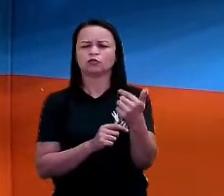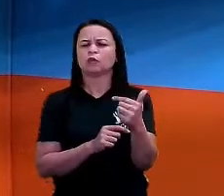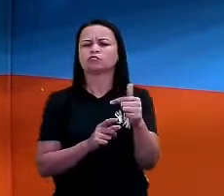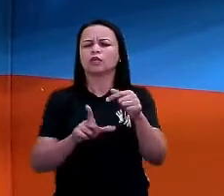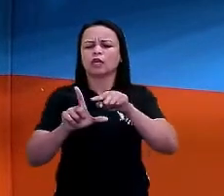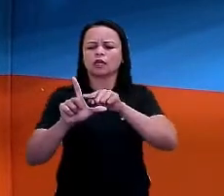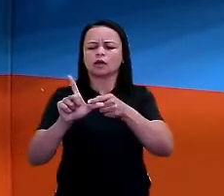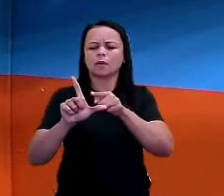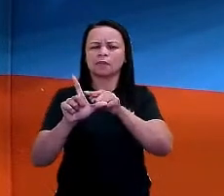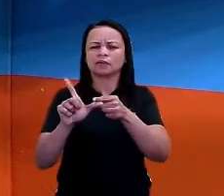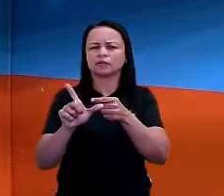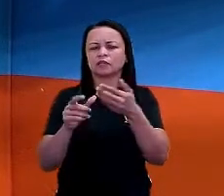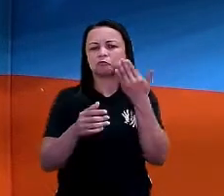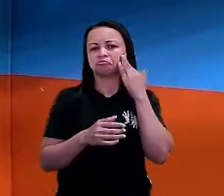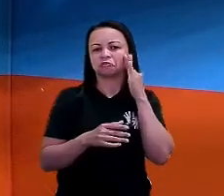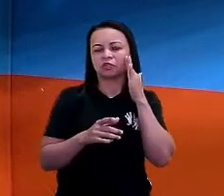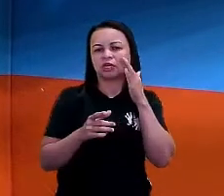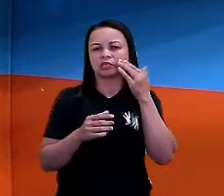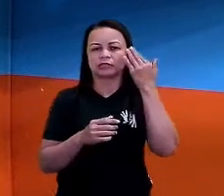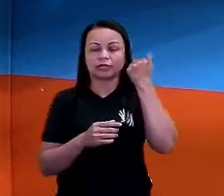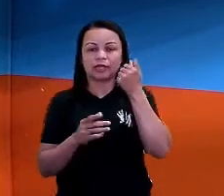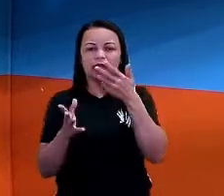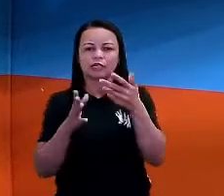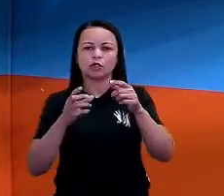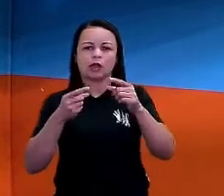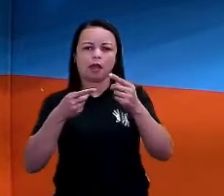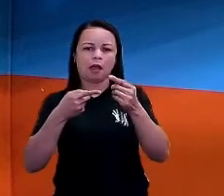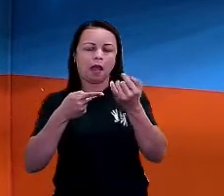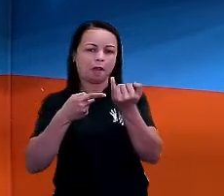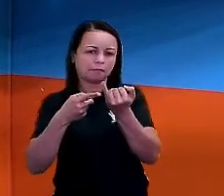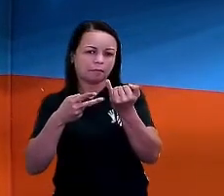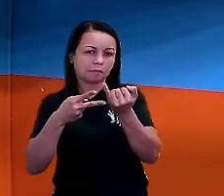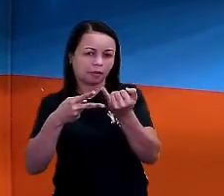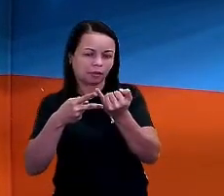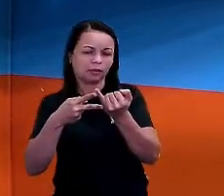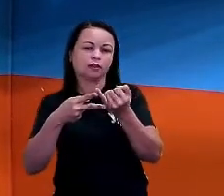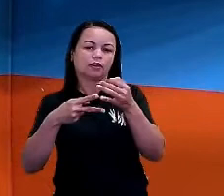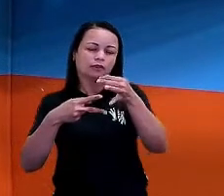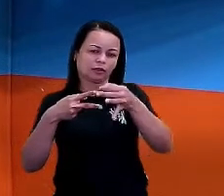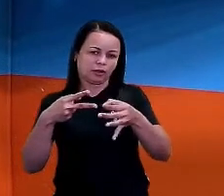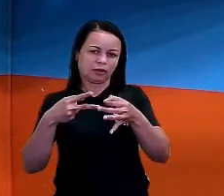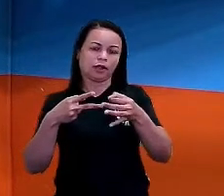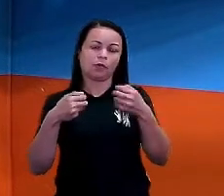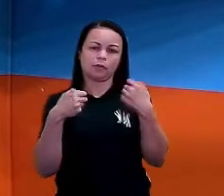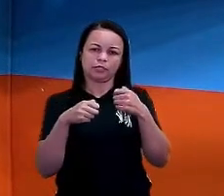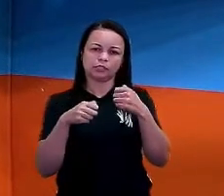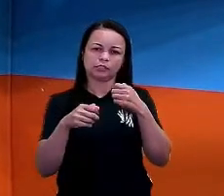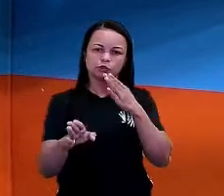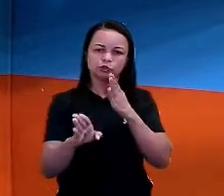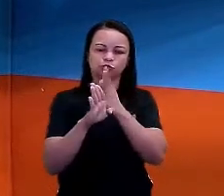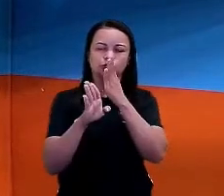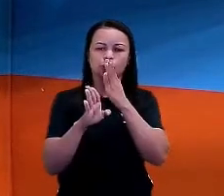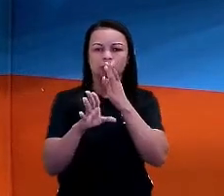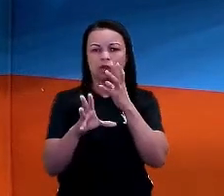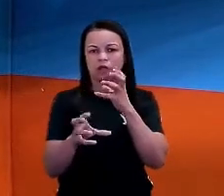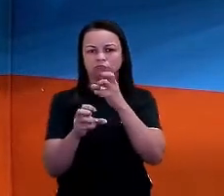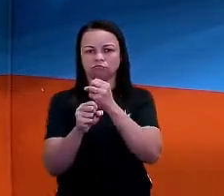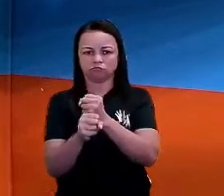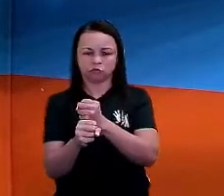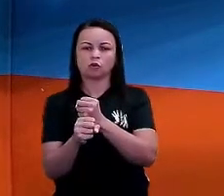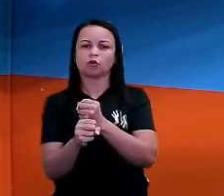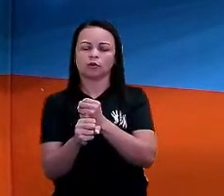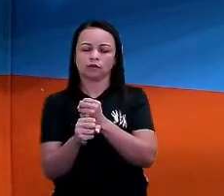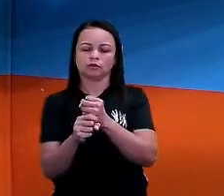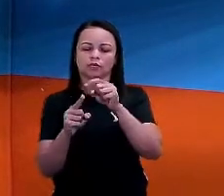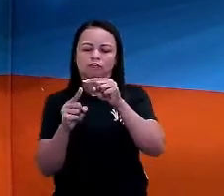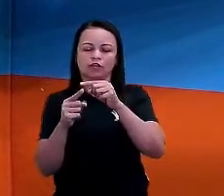sei a quantidade de lados daquele polígono. Então, eu preciso descobrir a soma, né, através dos lados. Então,